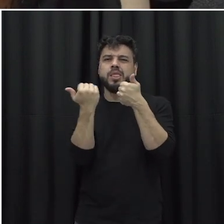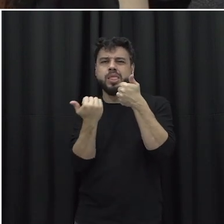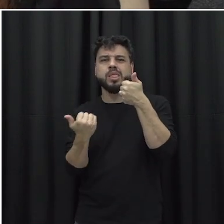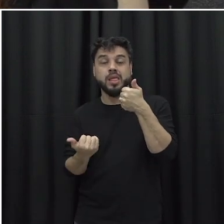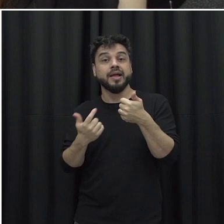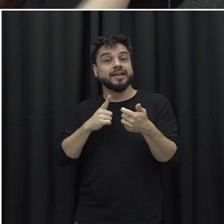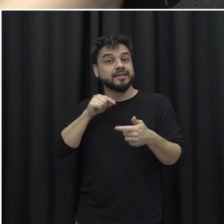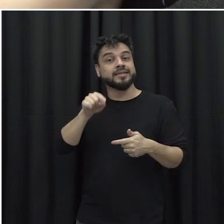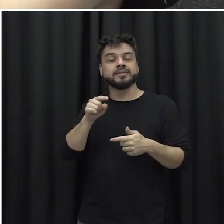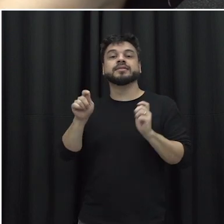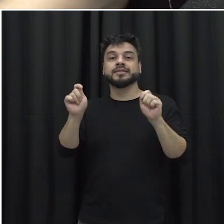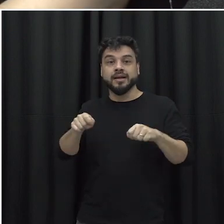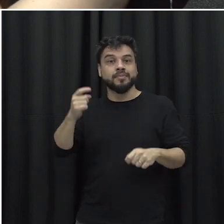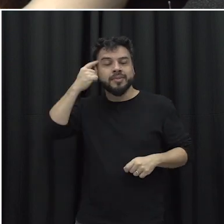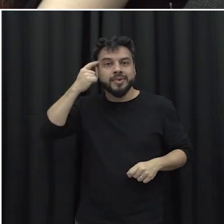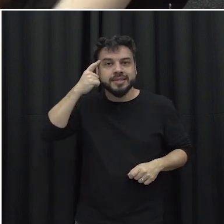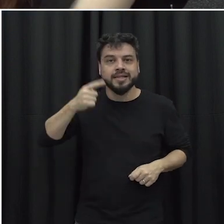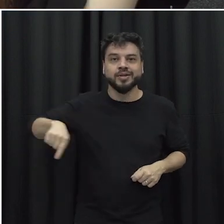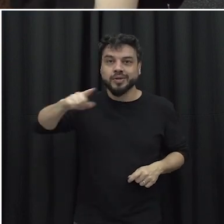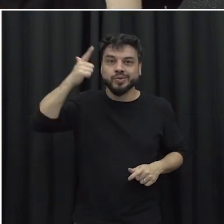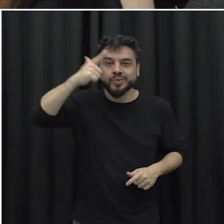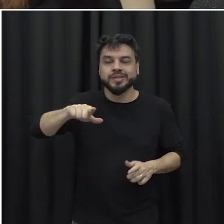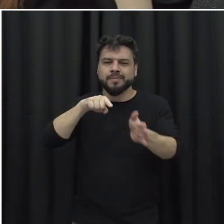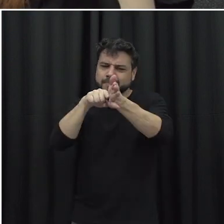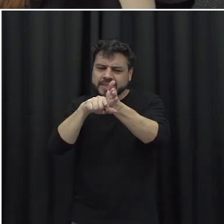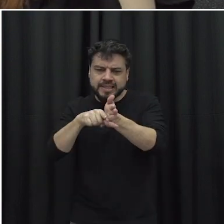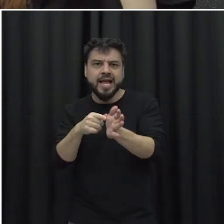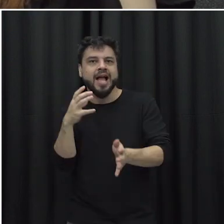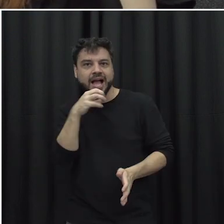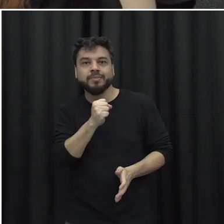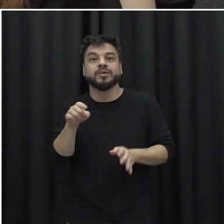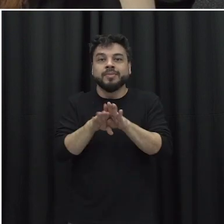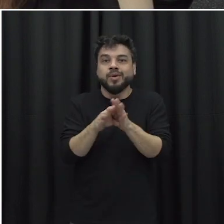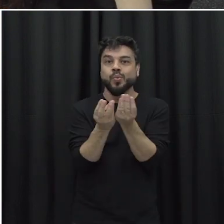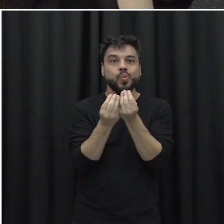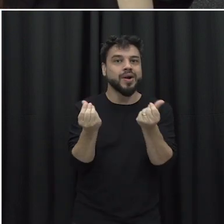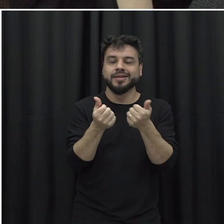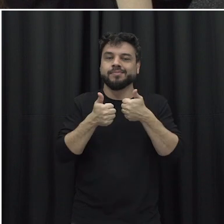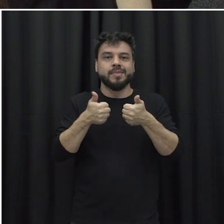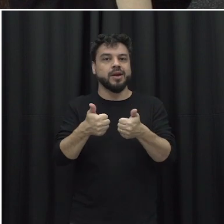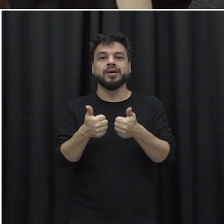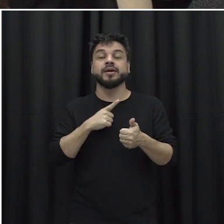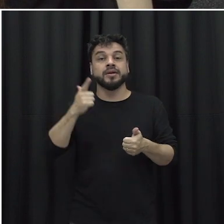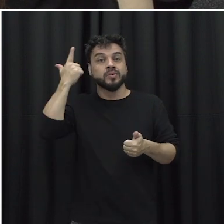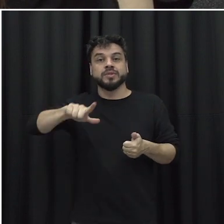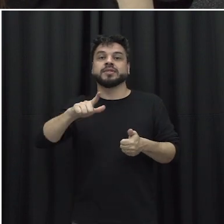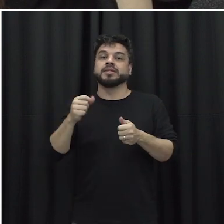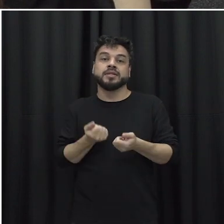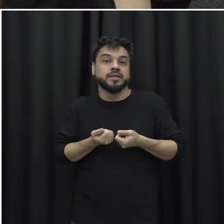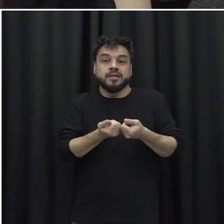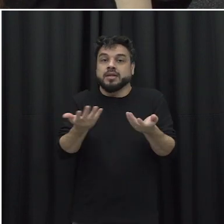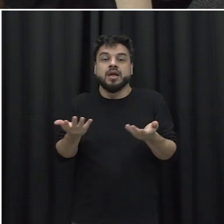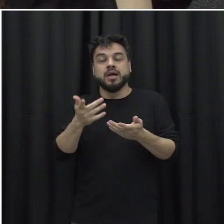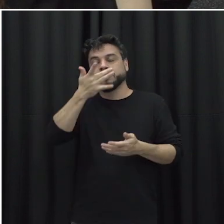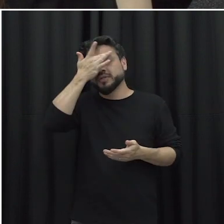situação e permitir que a gente fizesse pesquisa com mais rapidez, mais qualidade e essa comercialização